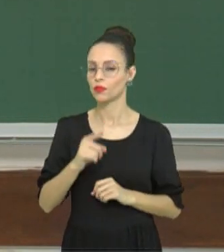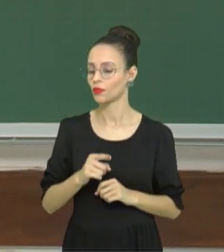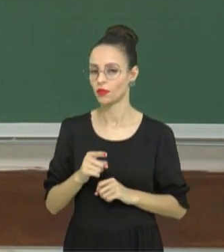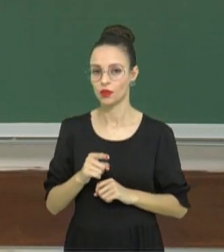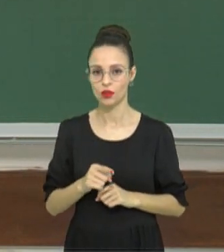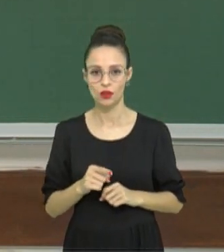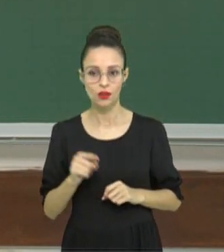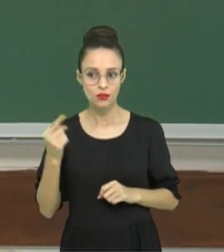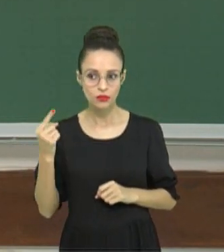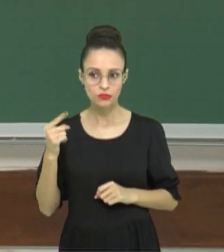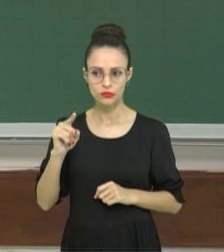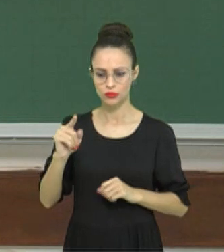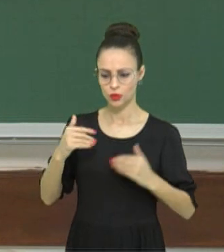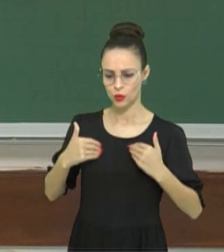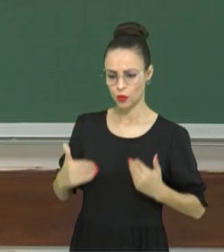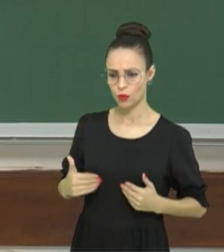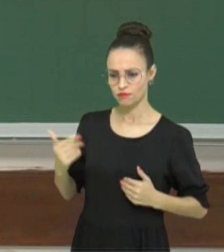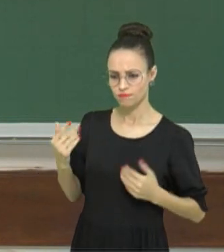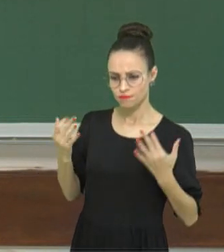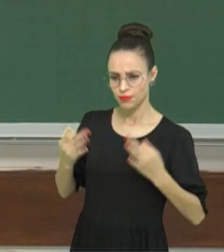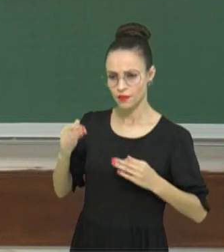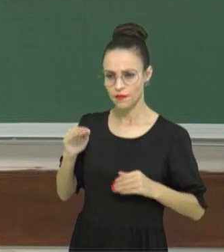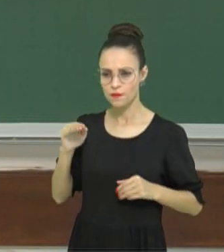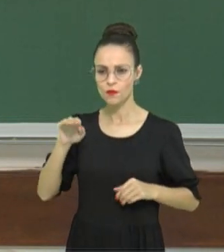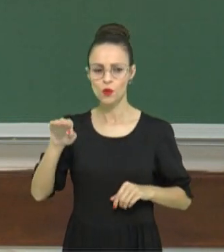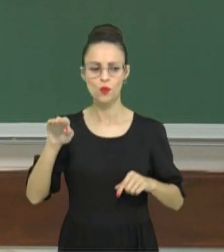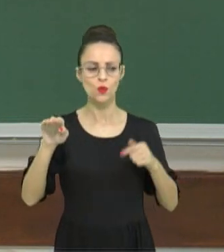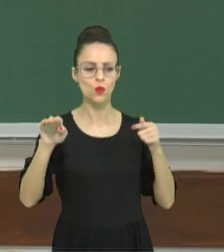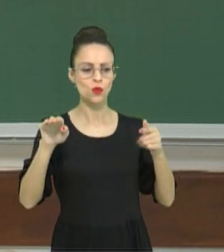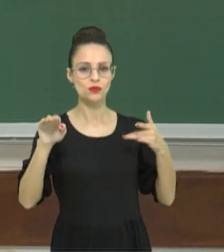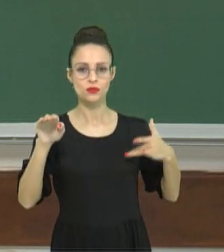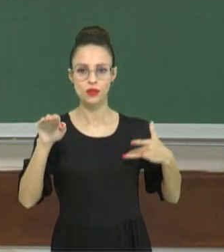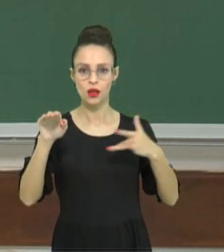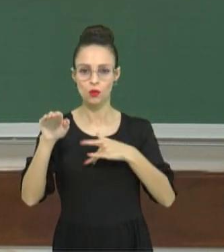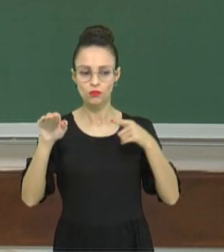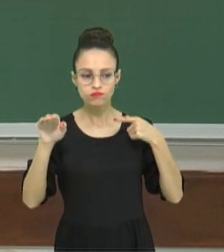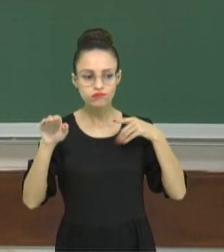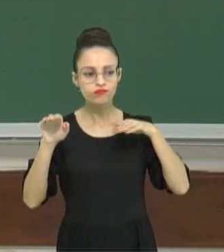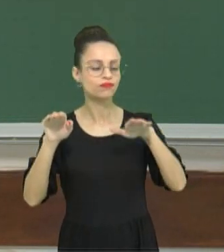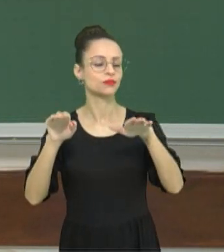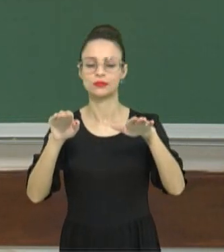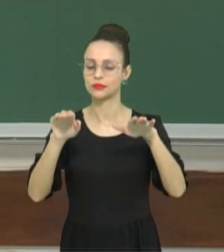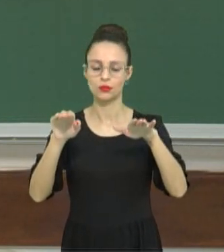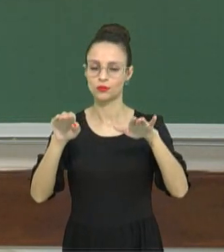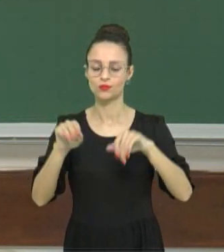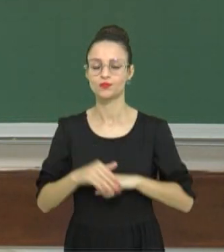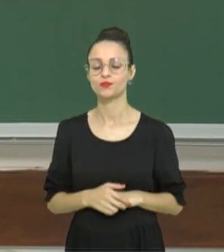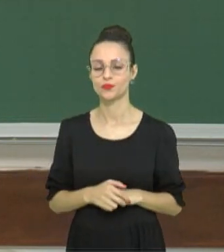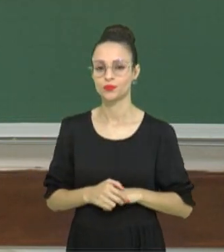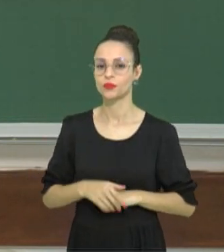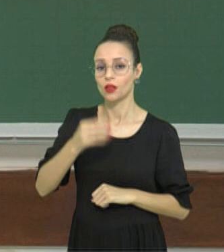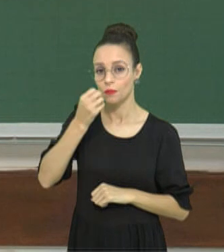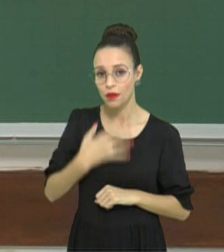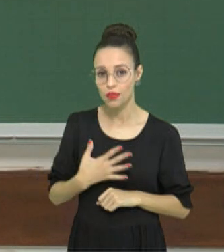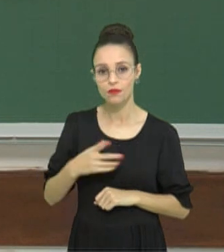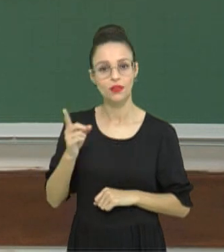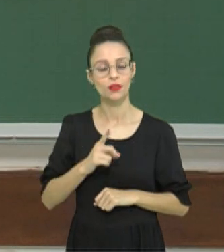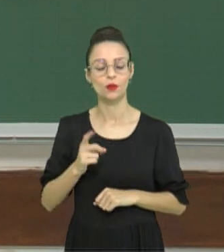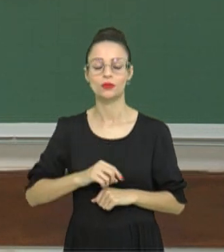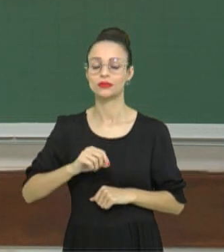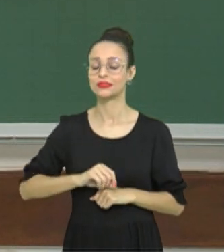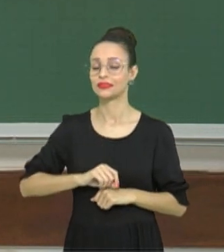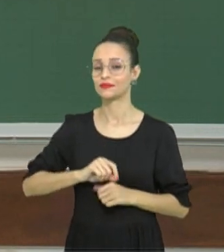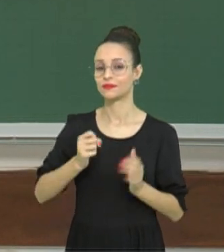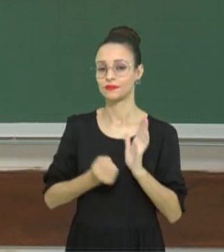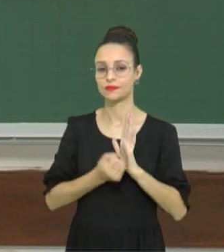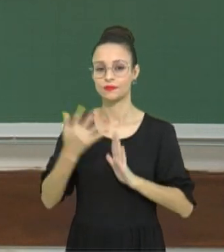com a saúde. E muitas vezes ela acaba sendo, ao invés de ser benéfica, acaba sendo trazendo muito mais malefícios